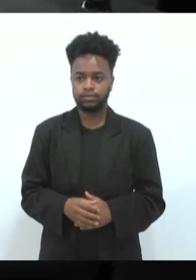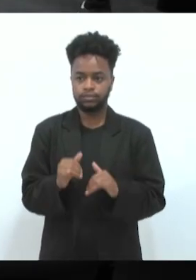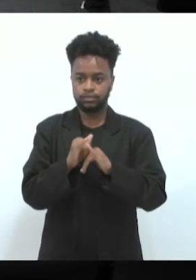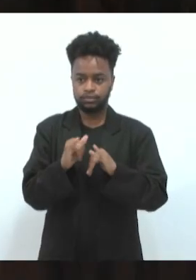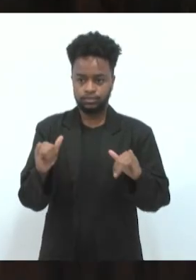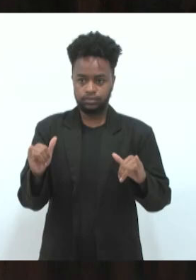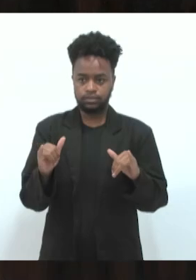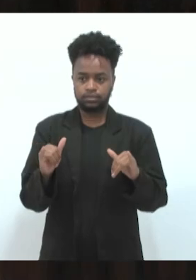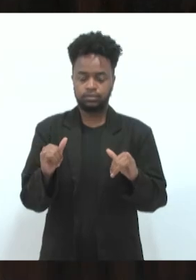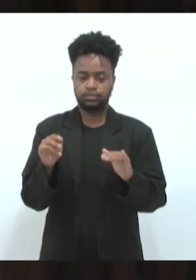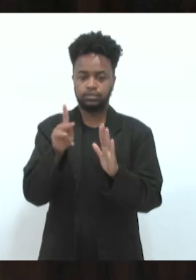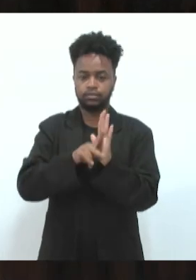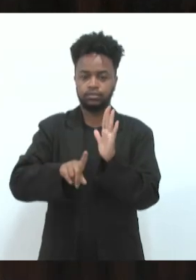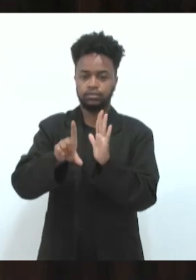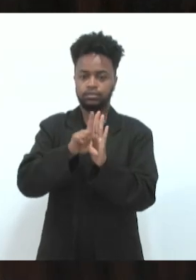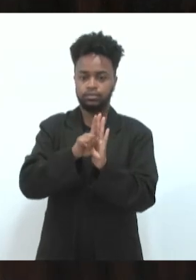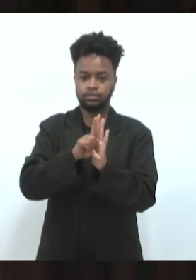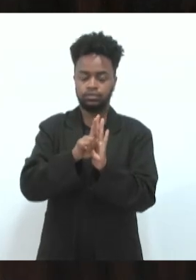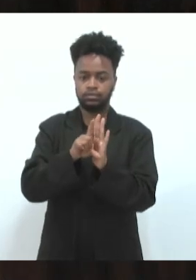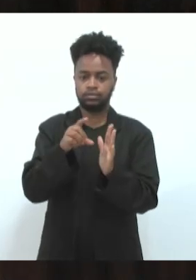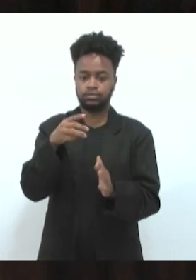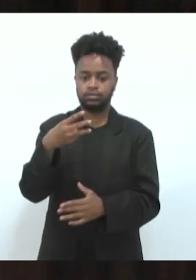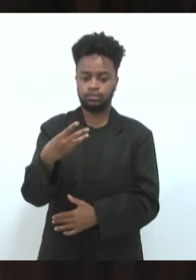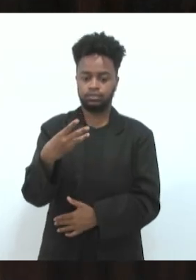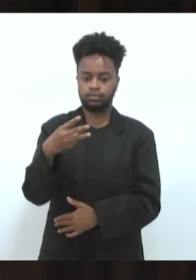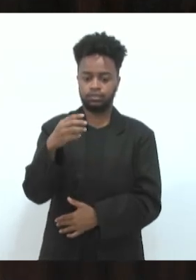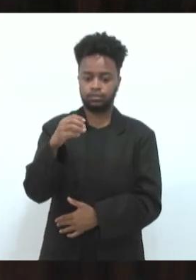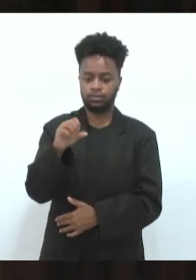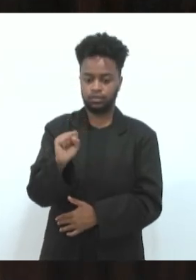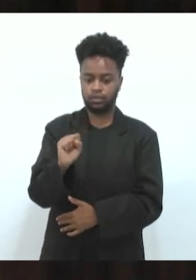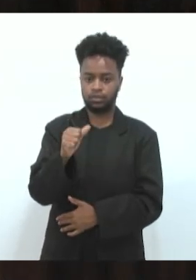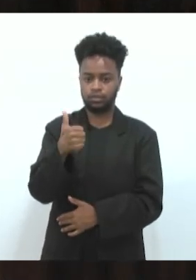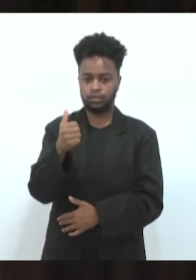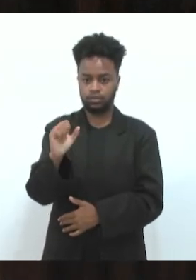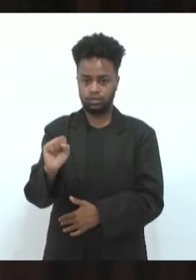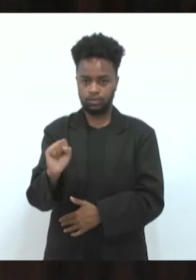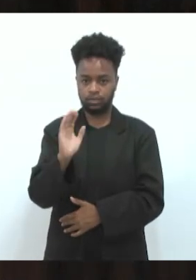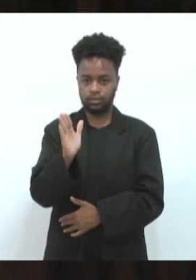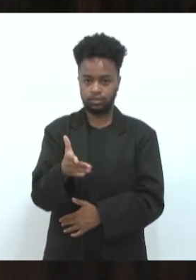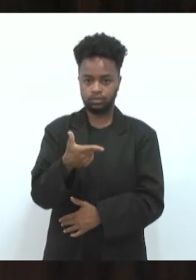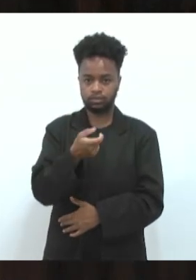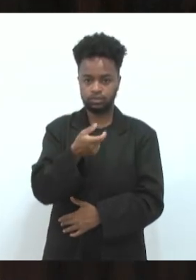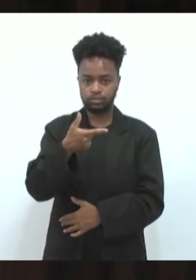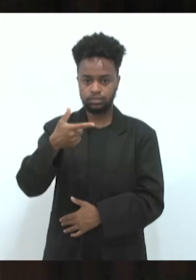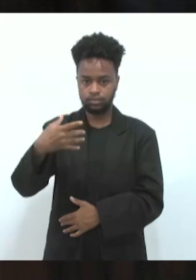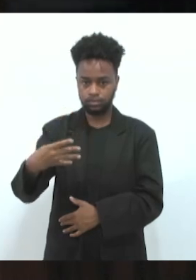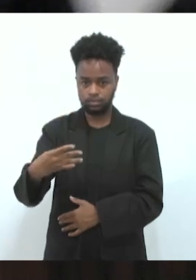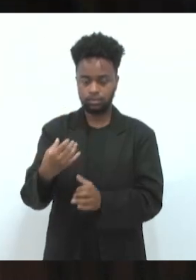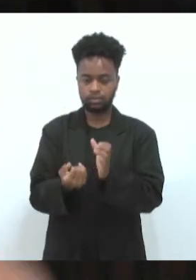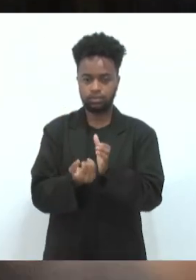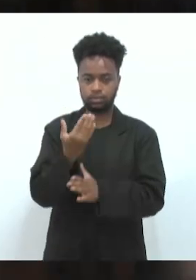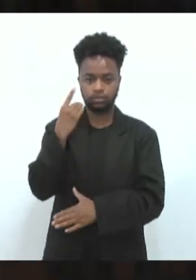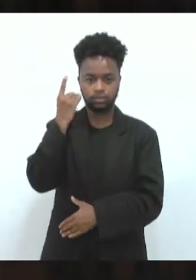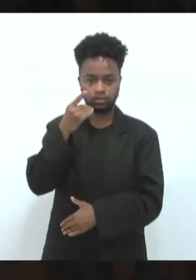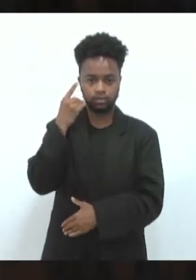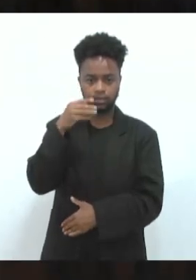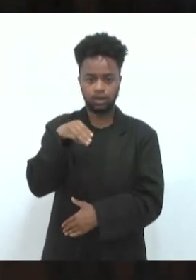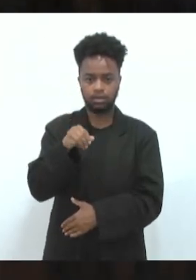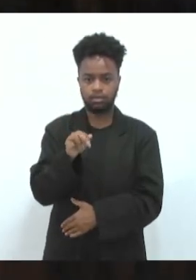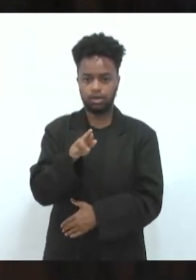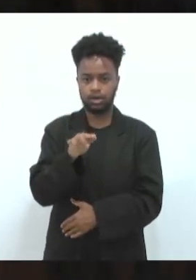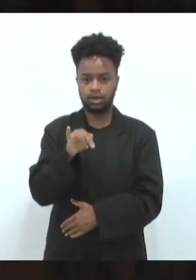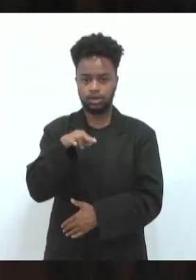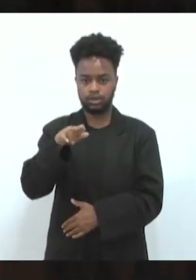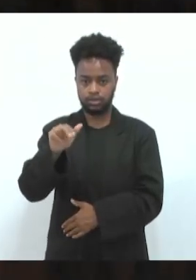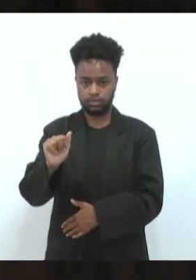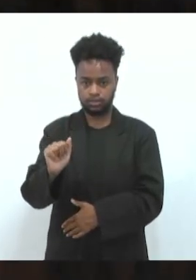Anuncio projeto de lei número 3.818, de 2024, de autoria da deputada Marina do